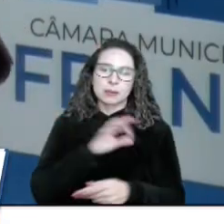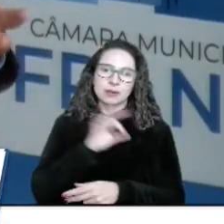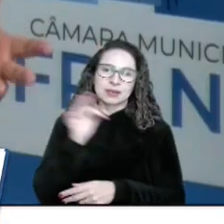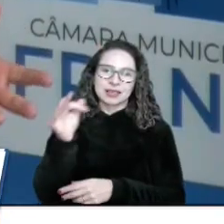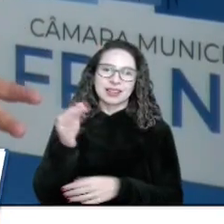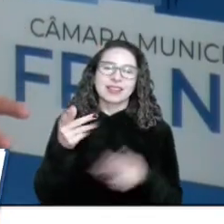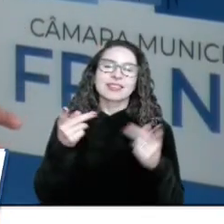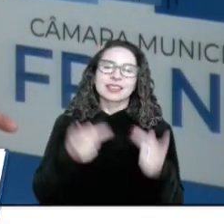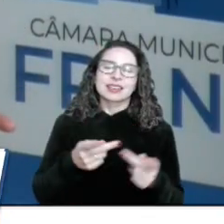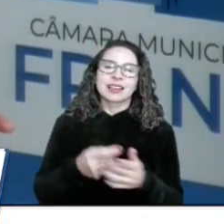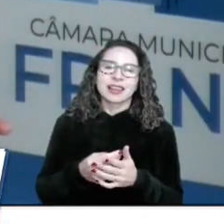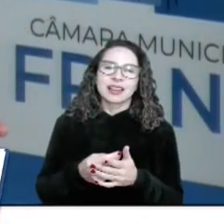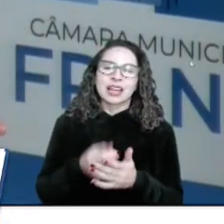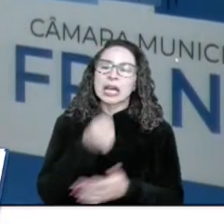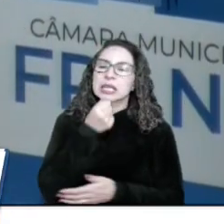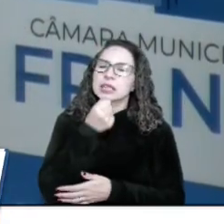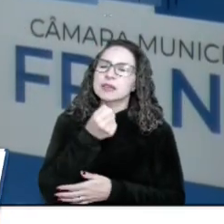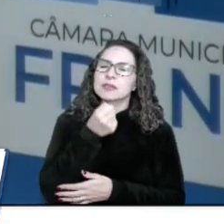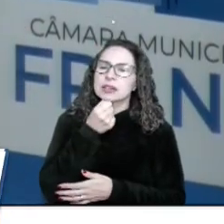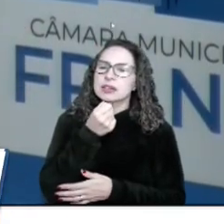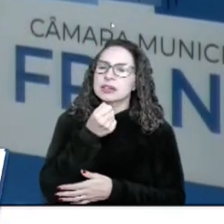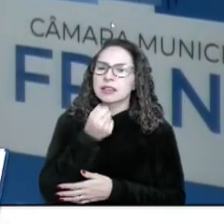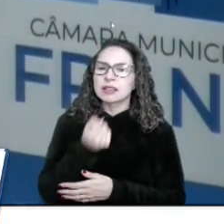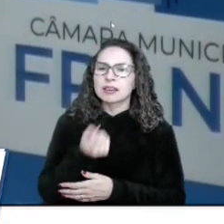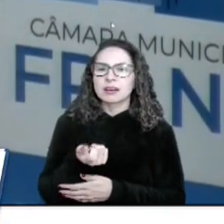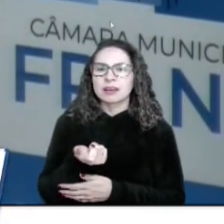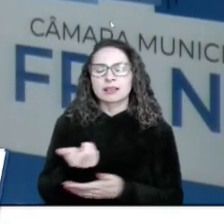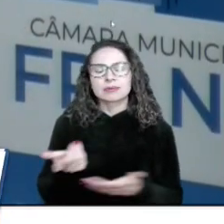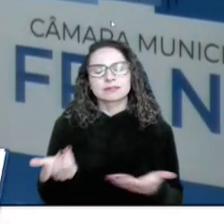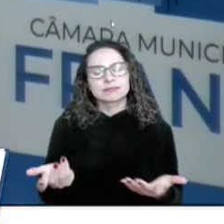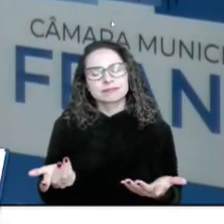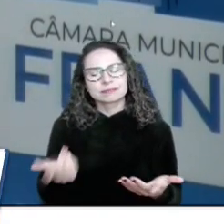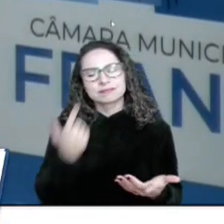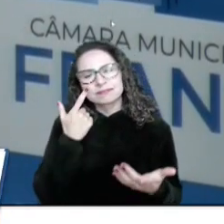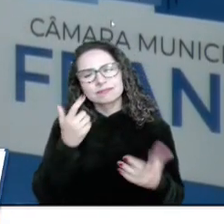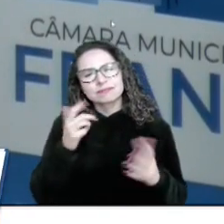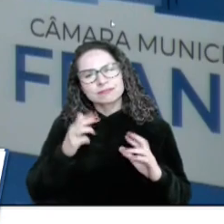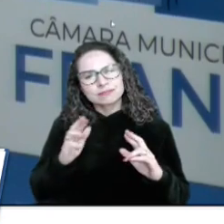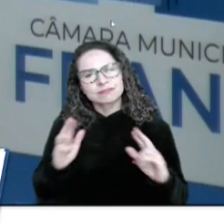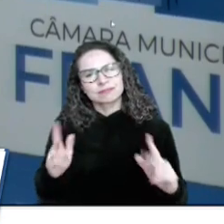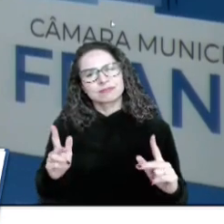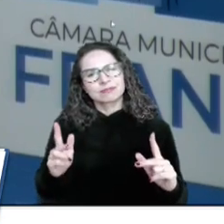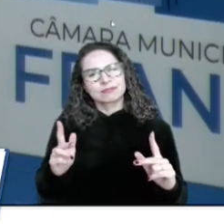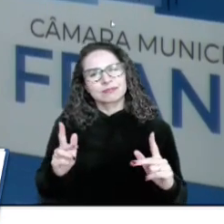dava entrevista. Olha a diferença.